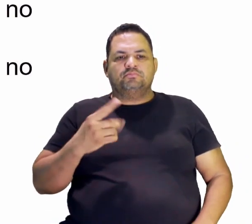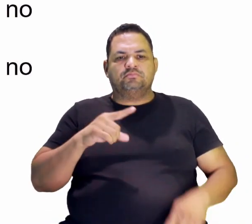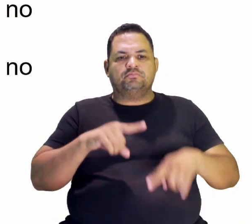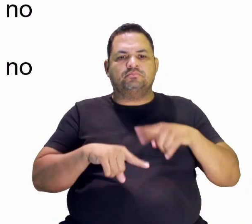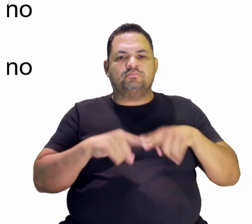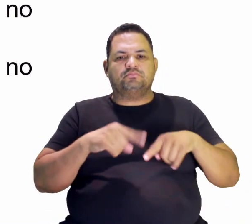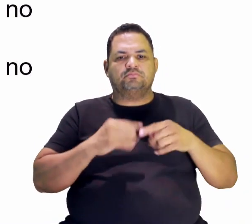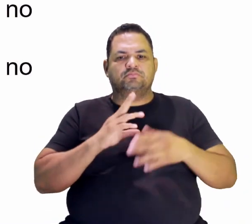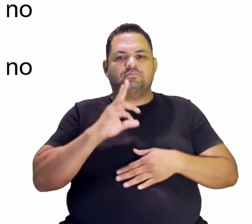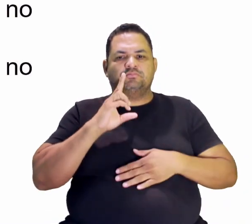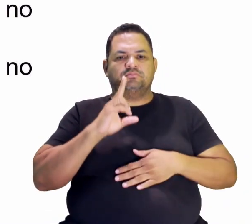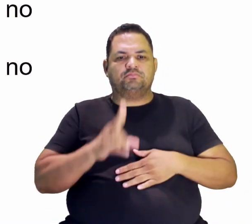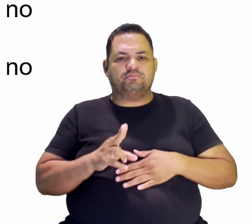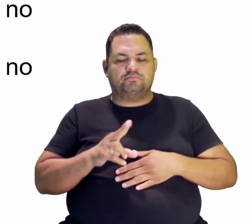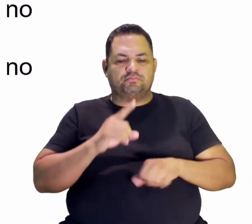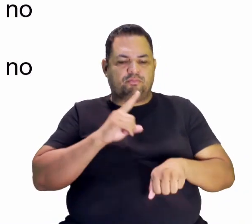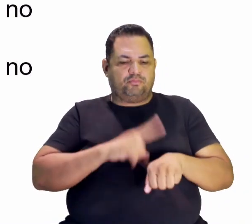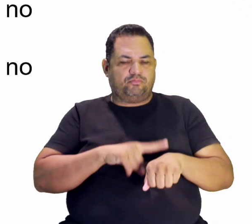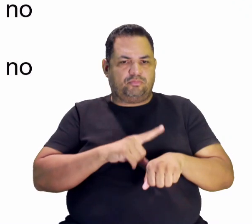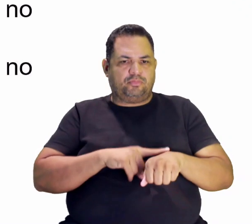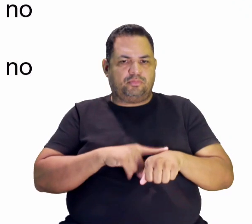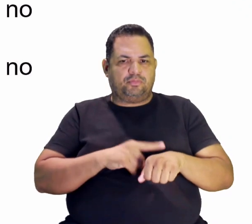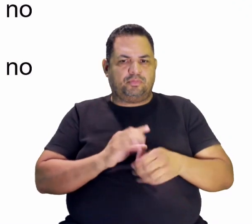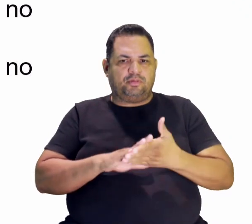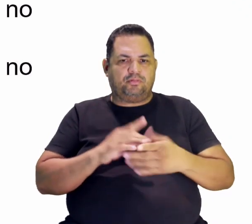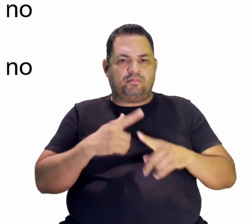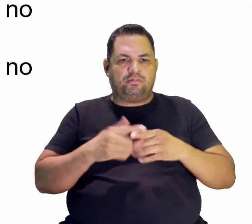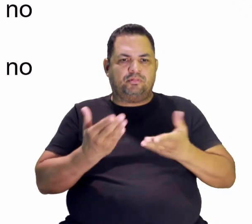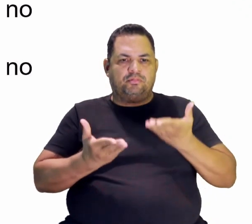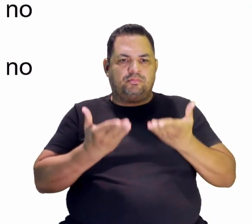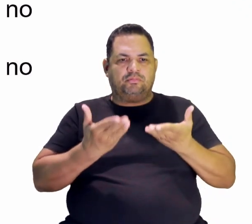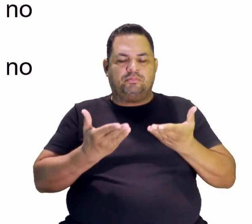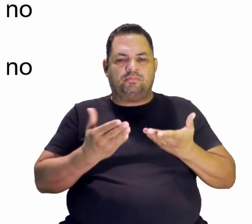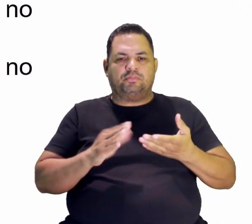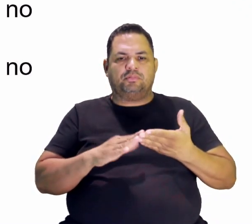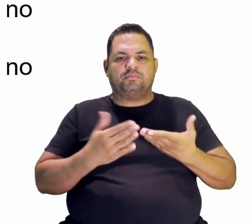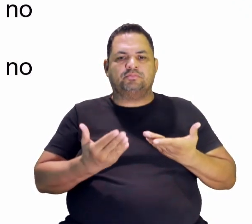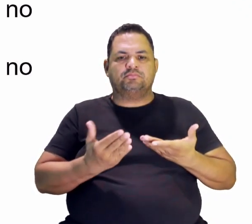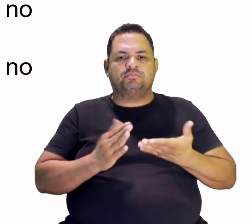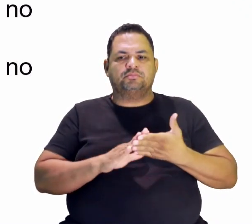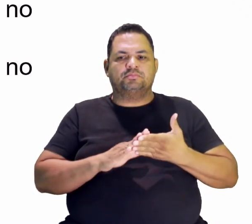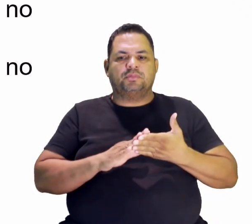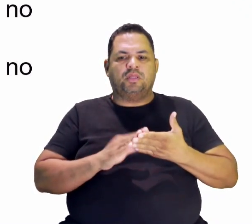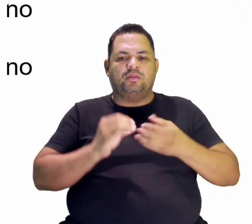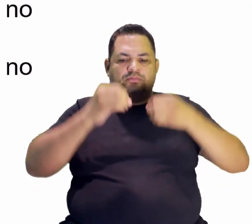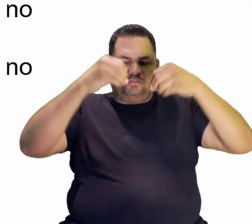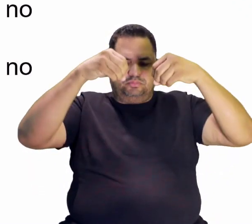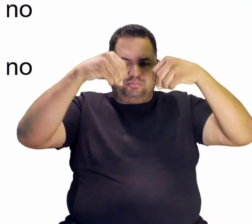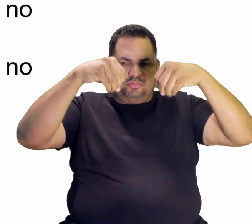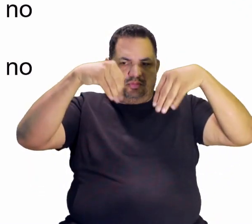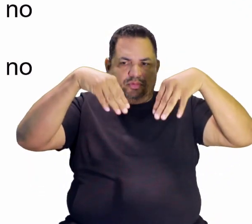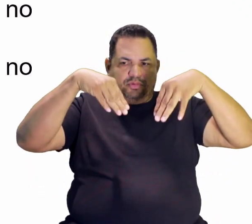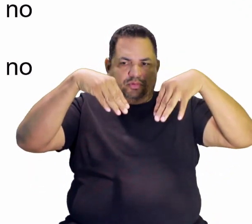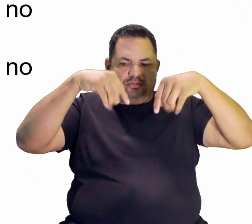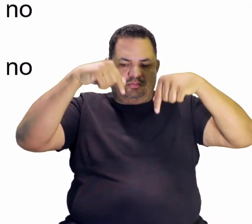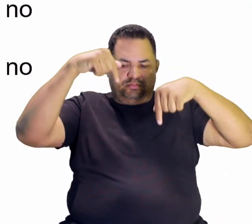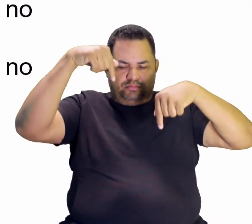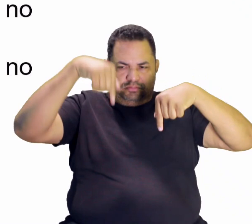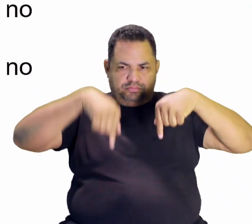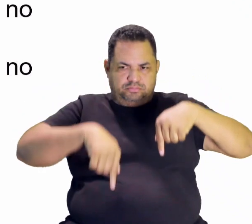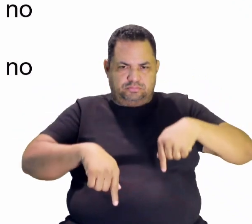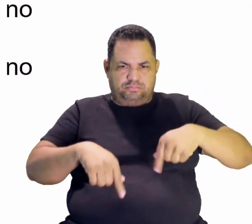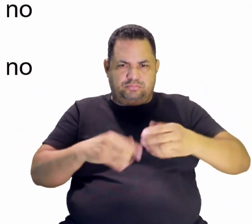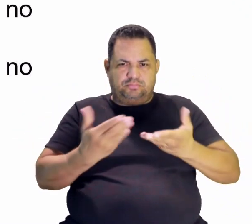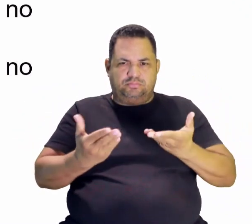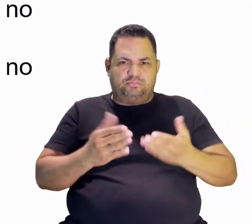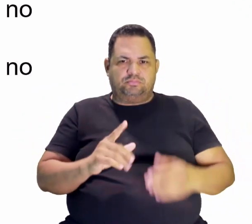corpos chegaram no mesmo instante, pois os pesos tornaram iguais. Ao longo do processo de soltar, uma bola cedeu massa para